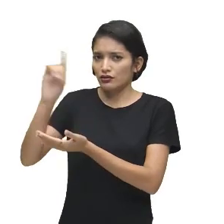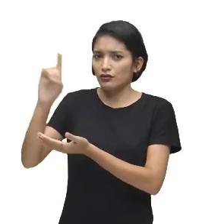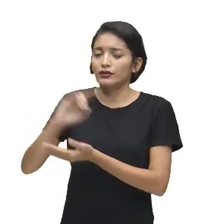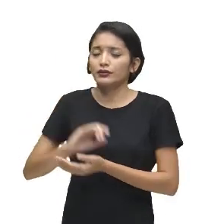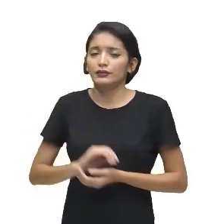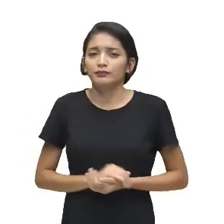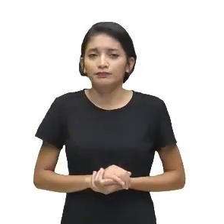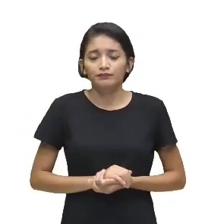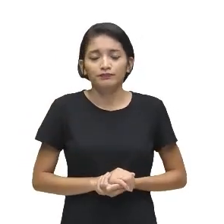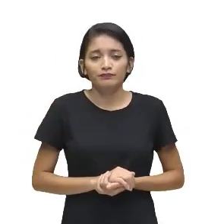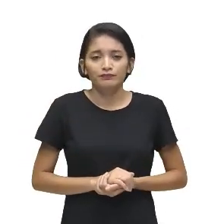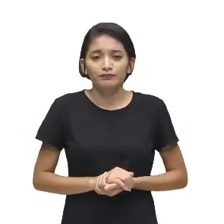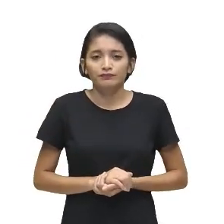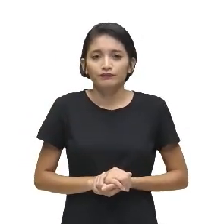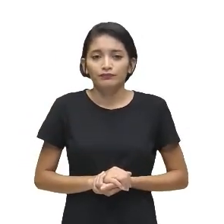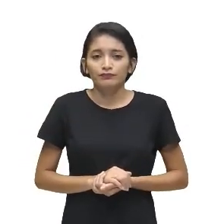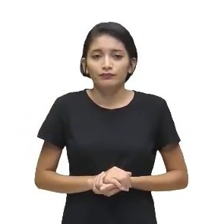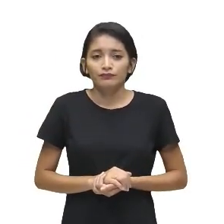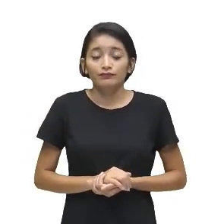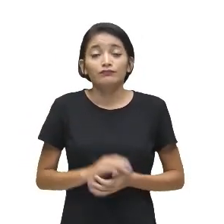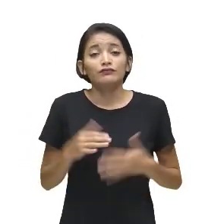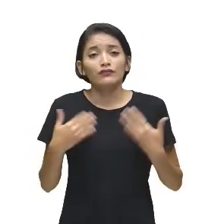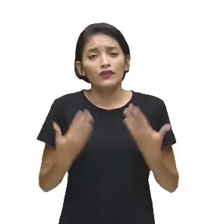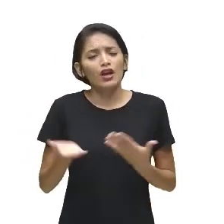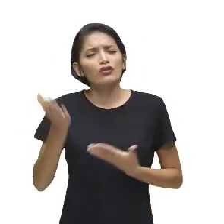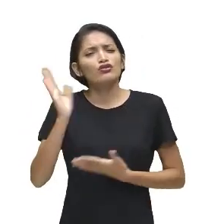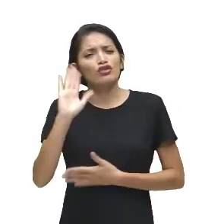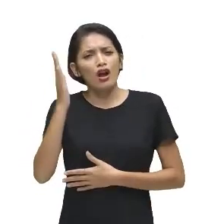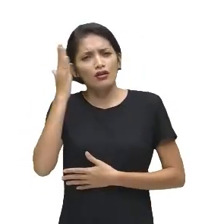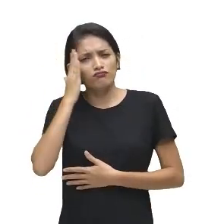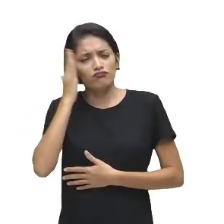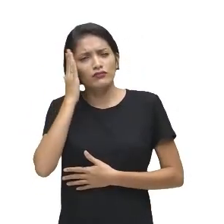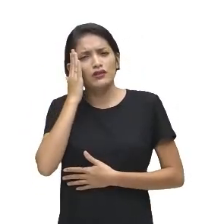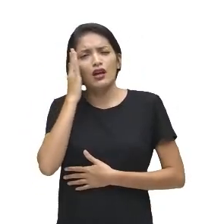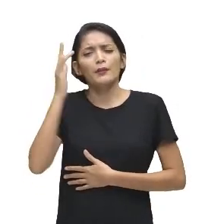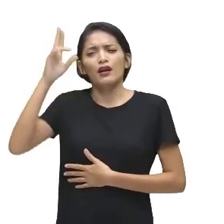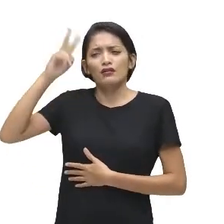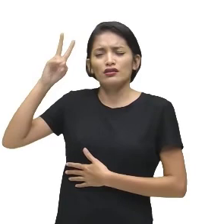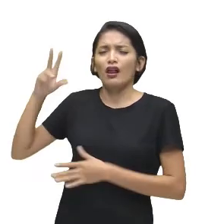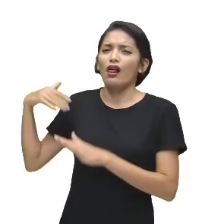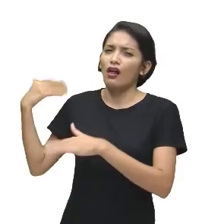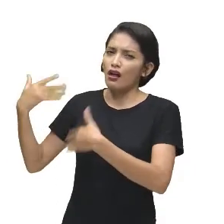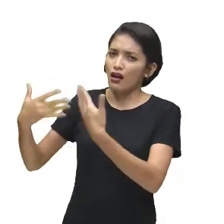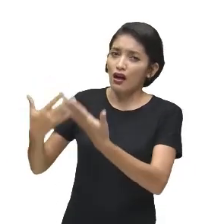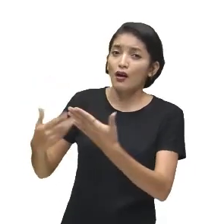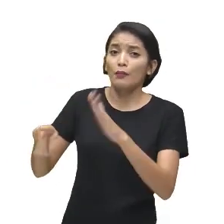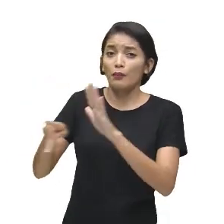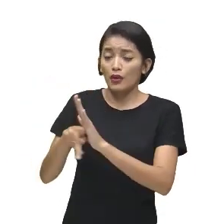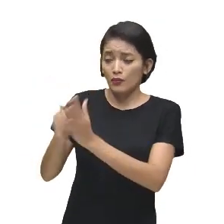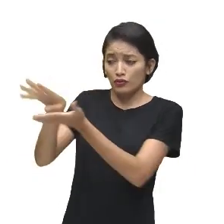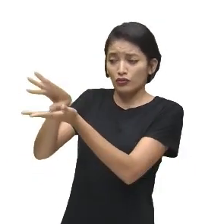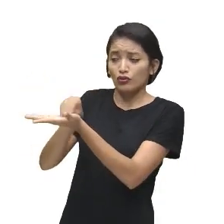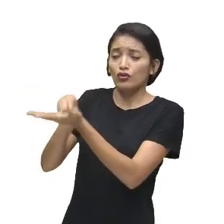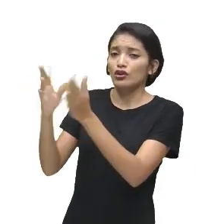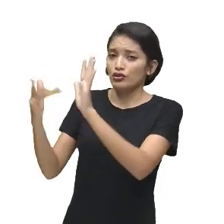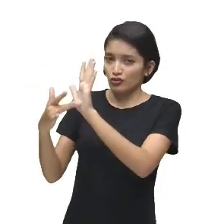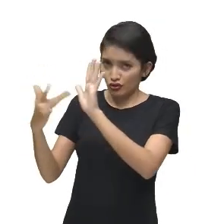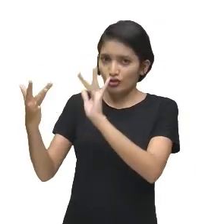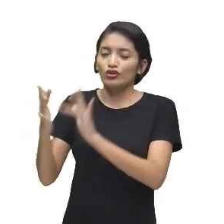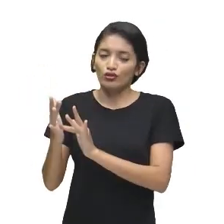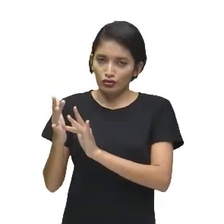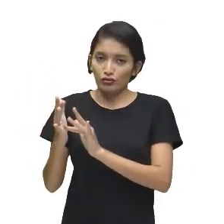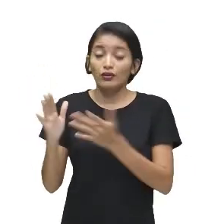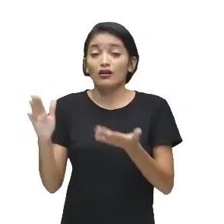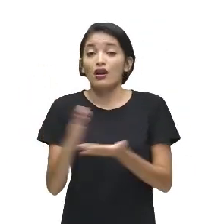verdade, a gente, de certa forma, já sabe um pouco a nossa história a partir do exemplo de Jesus, mas poderia ser que